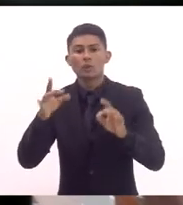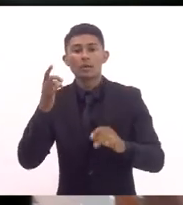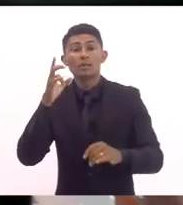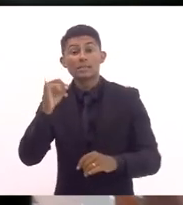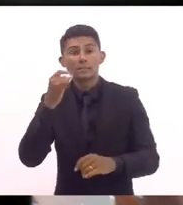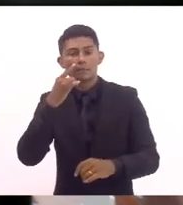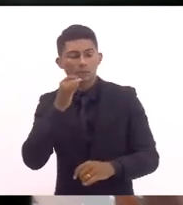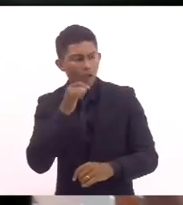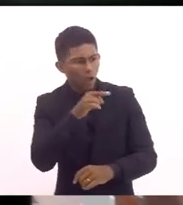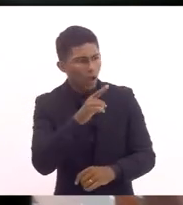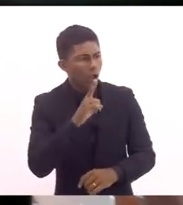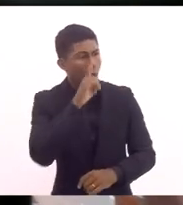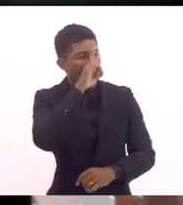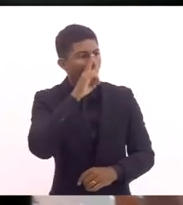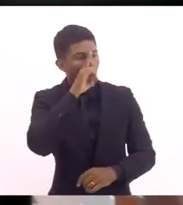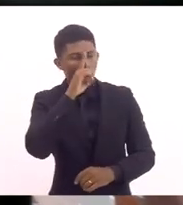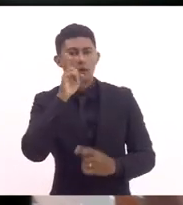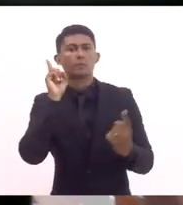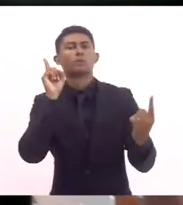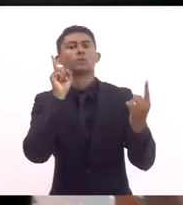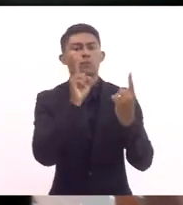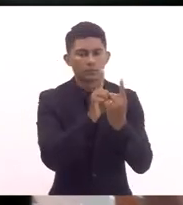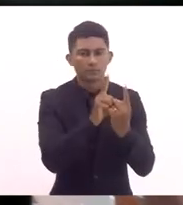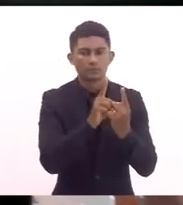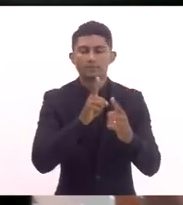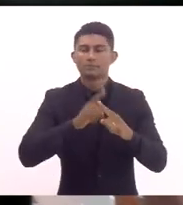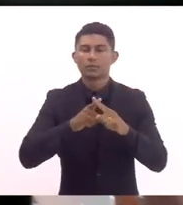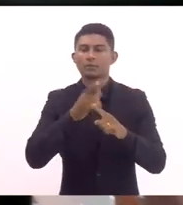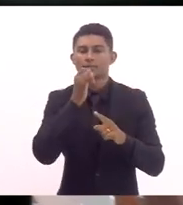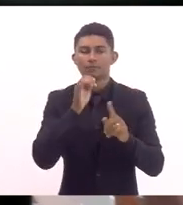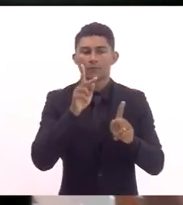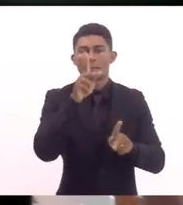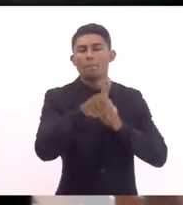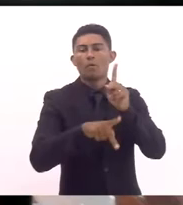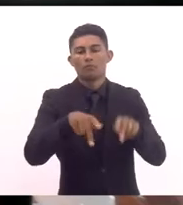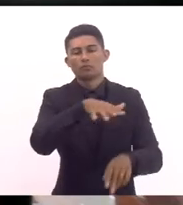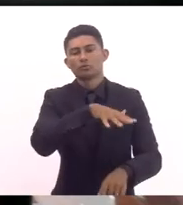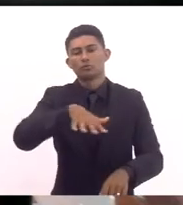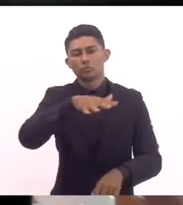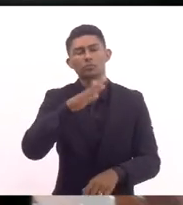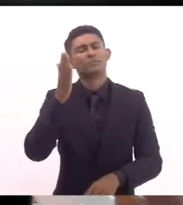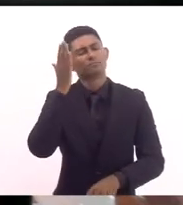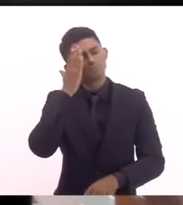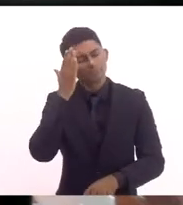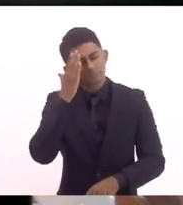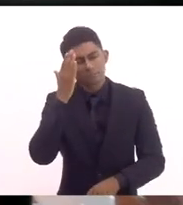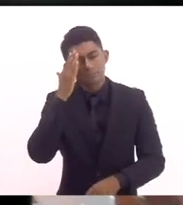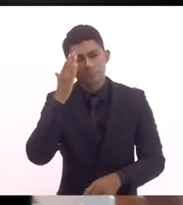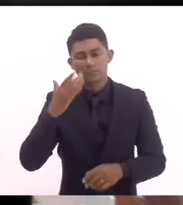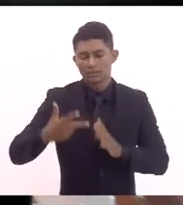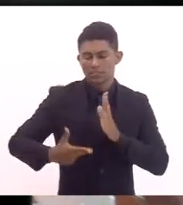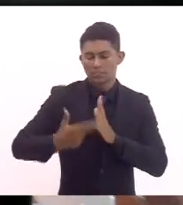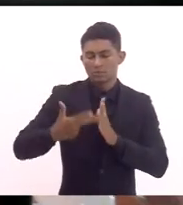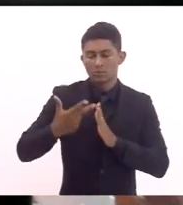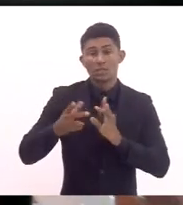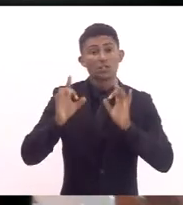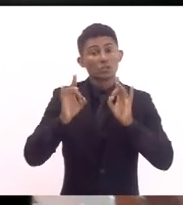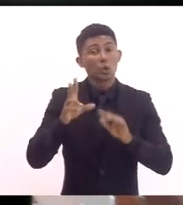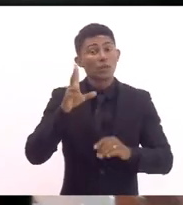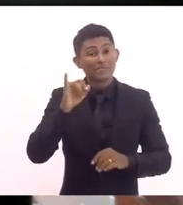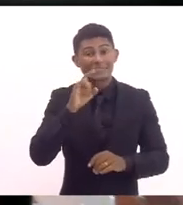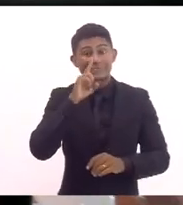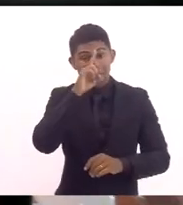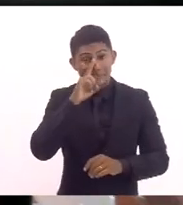a partir do momento que a população está consciente de que a cesariana só vai ser necessária em casos